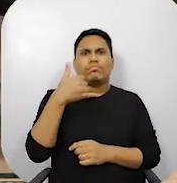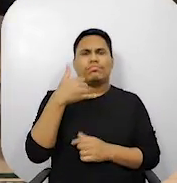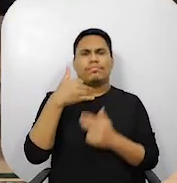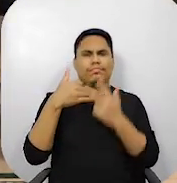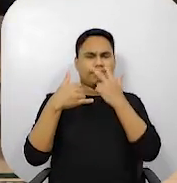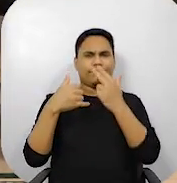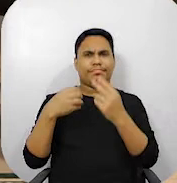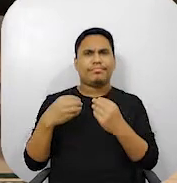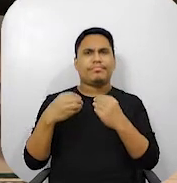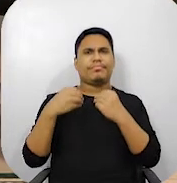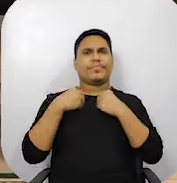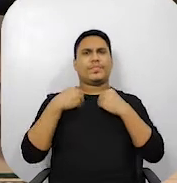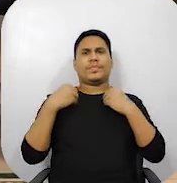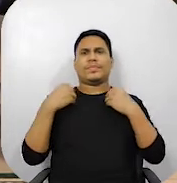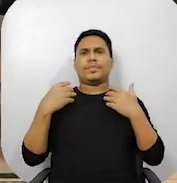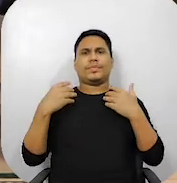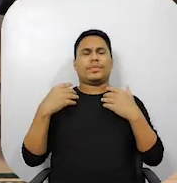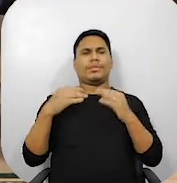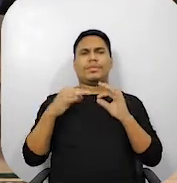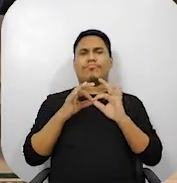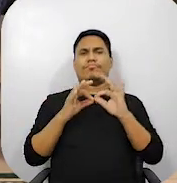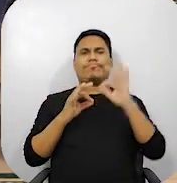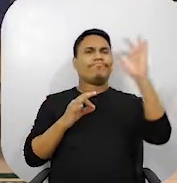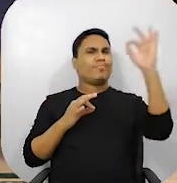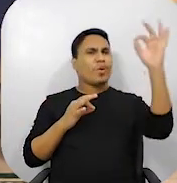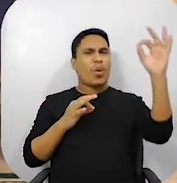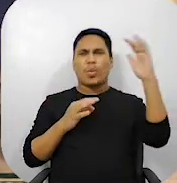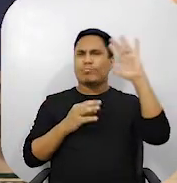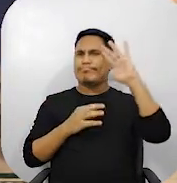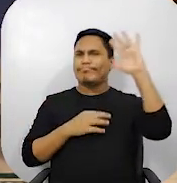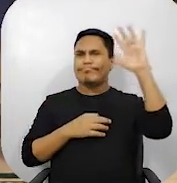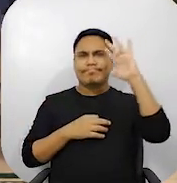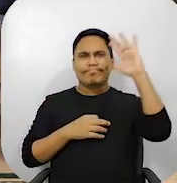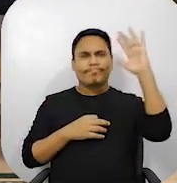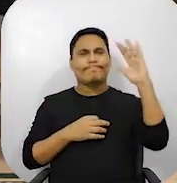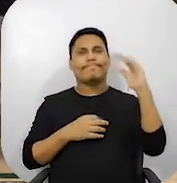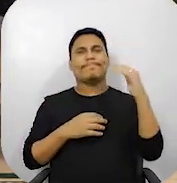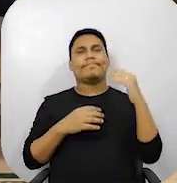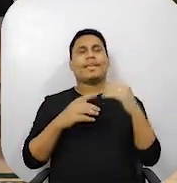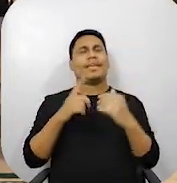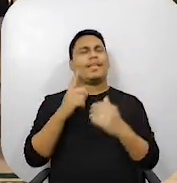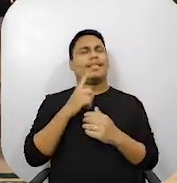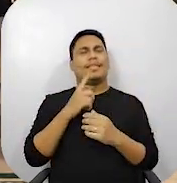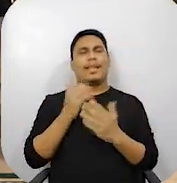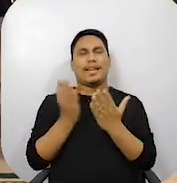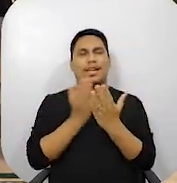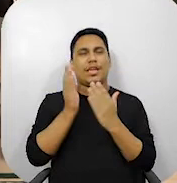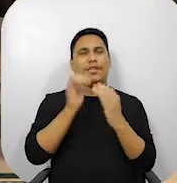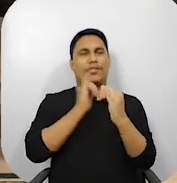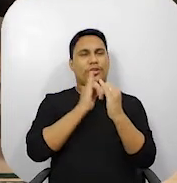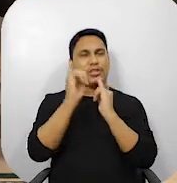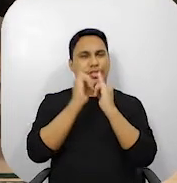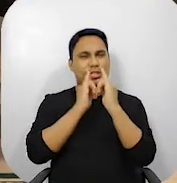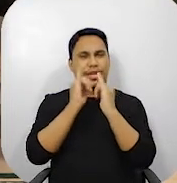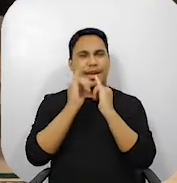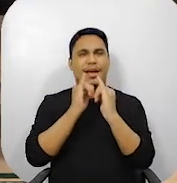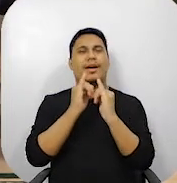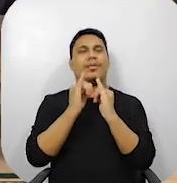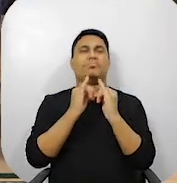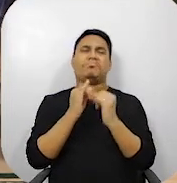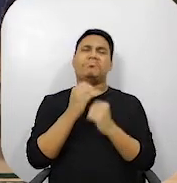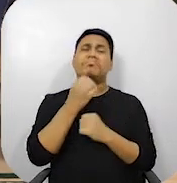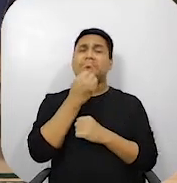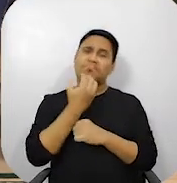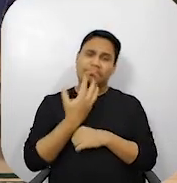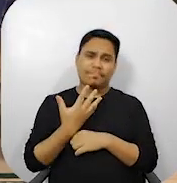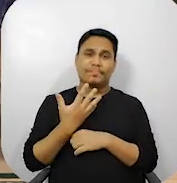tem o ebook né também mais o livro de papel tem eu acho que tem uma coisa mais próxima da gente eu acho